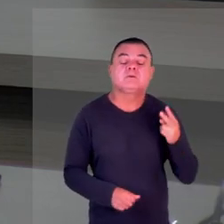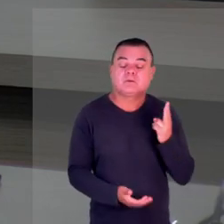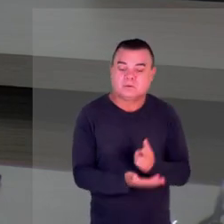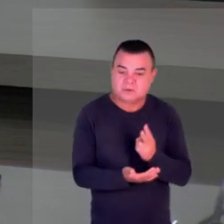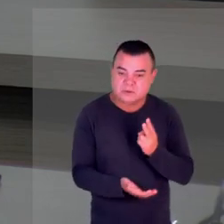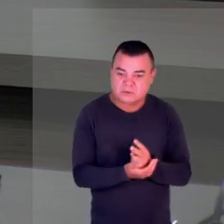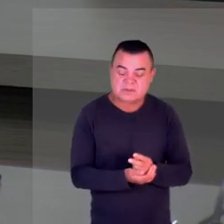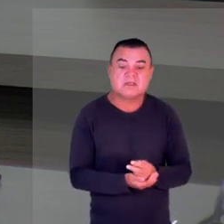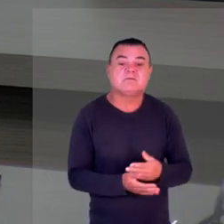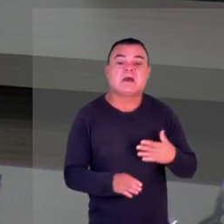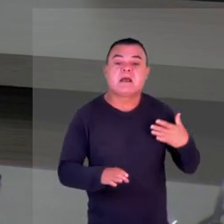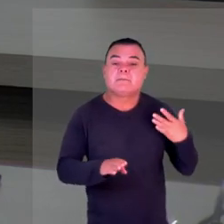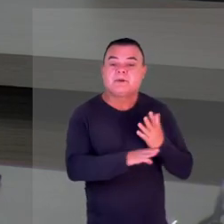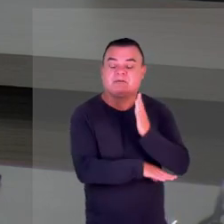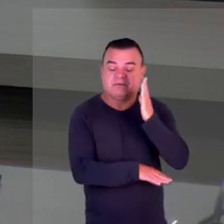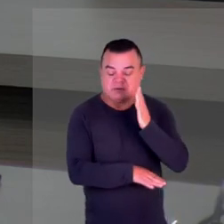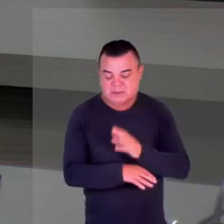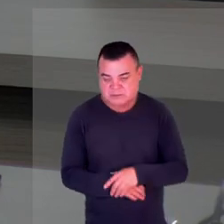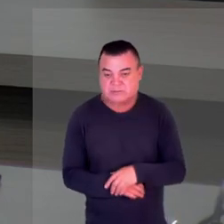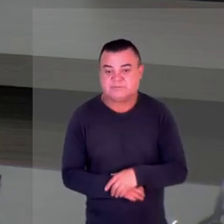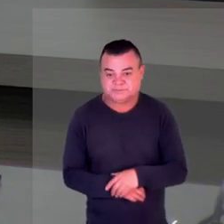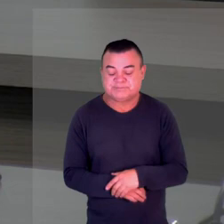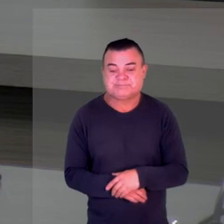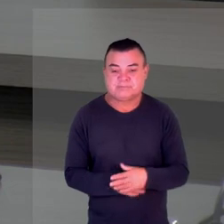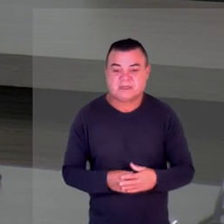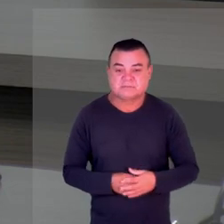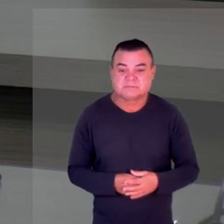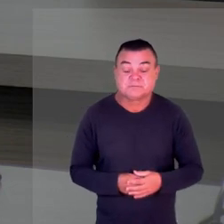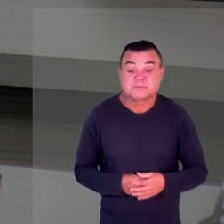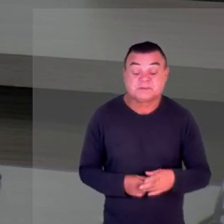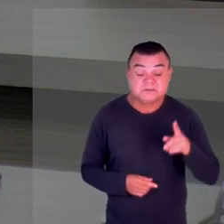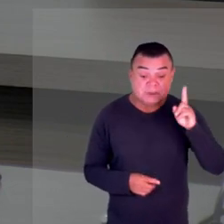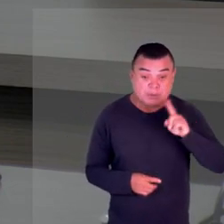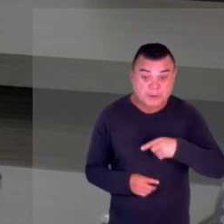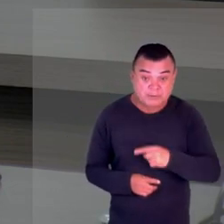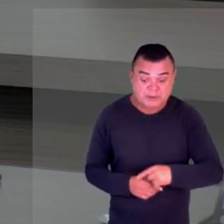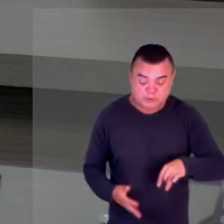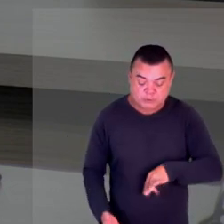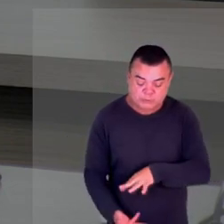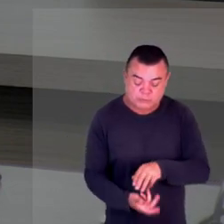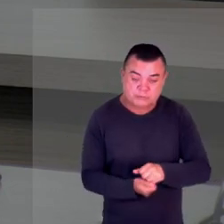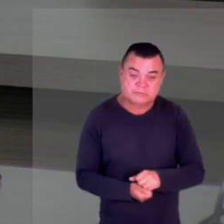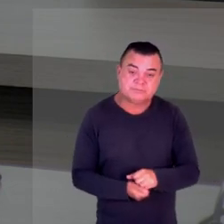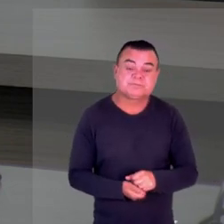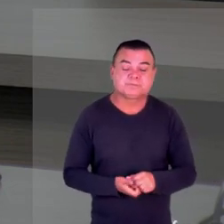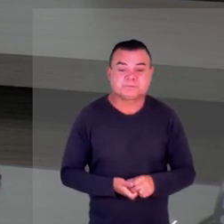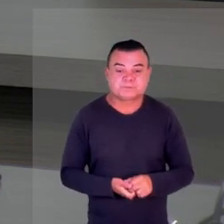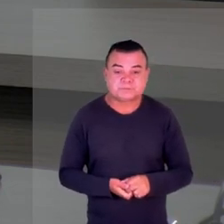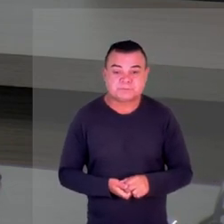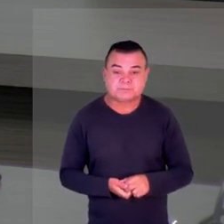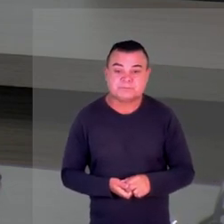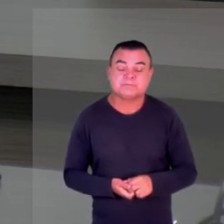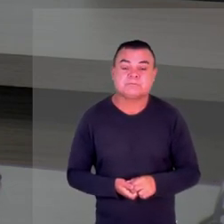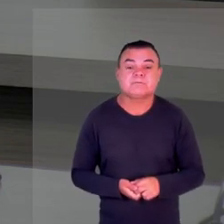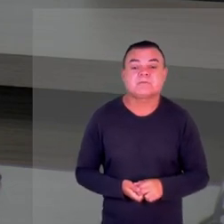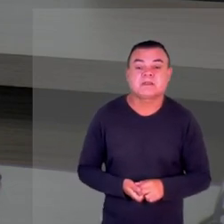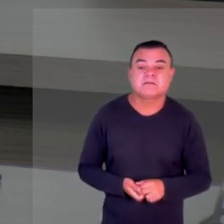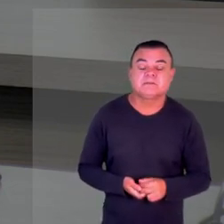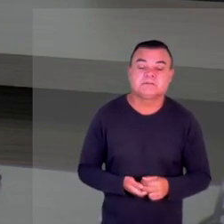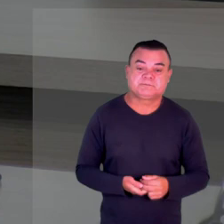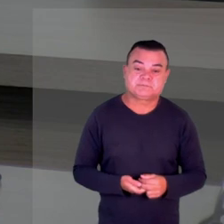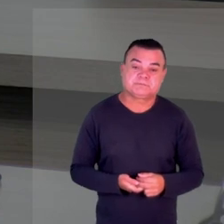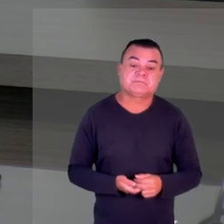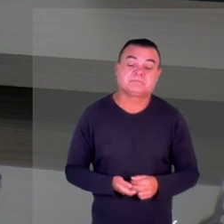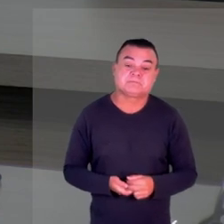agrotóxicos cancerígenos e enfim terríveis que são proibidos no mundo inteiro continuam sendo aprovados diariamente aqui no Brasil então